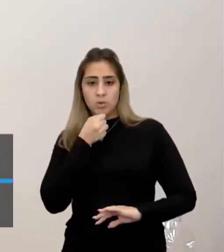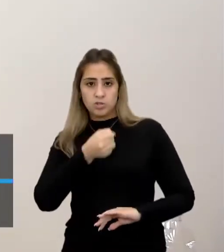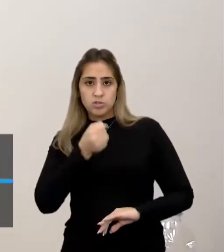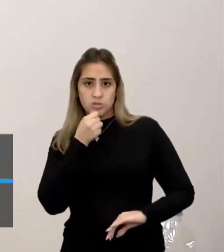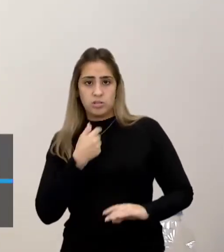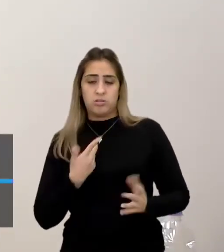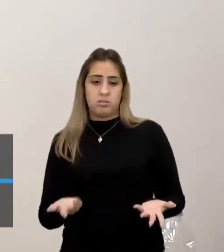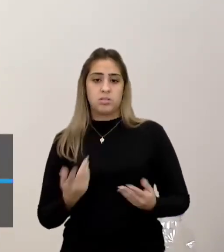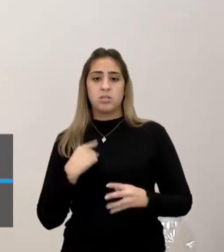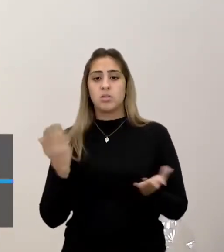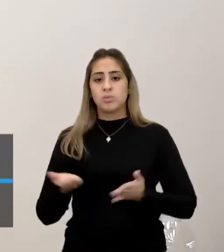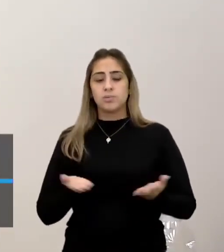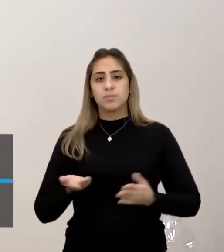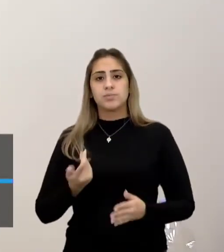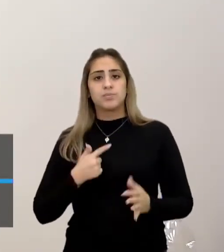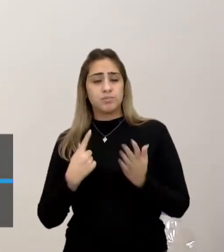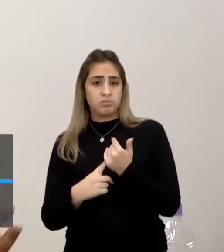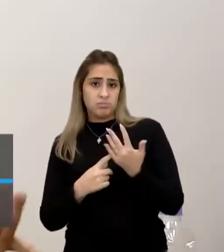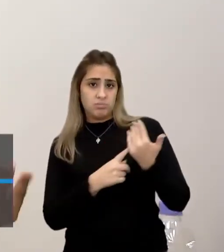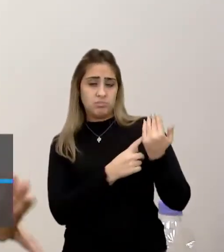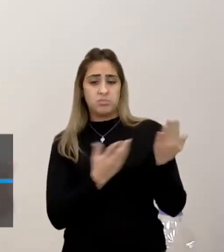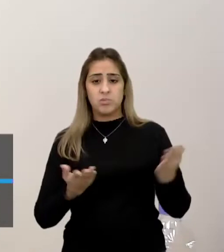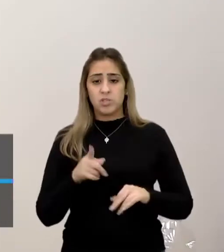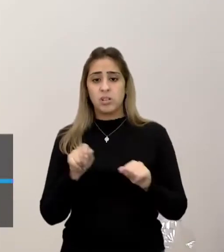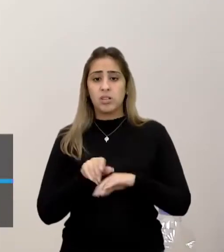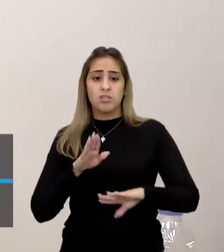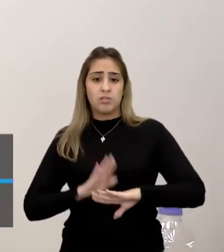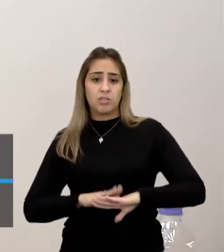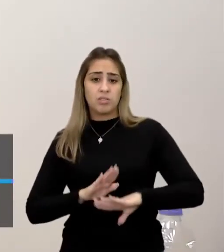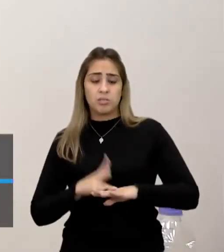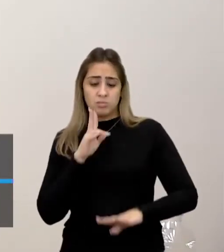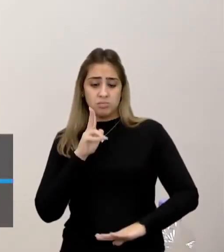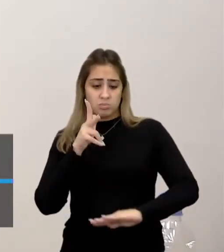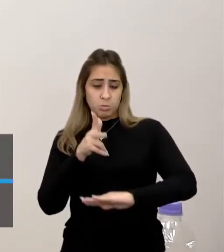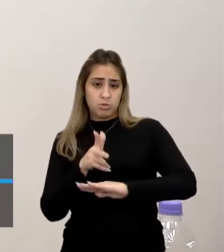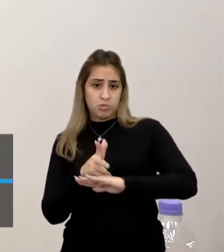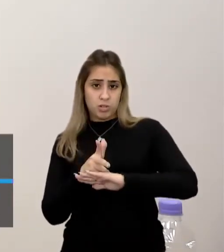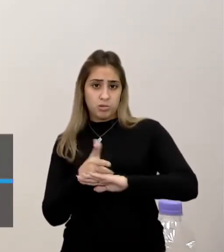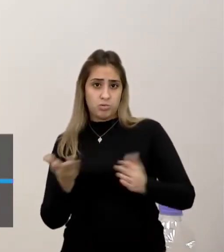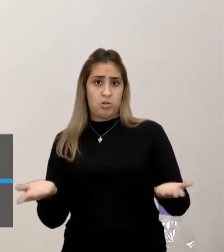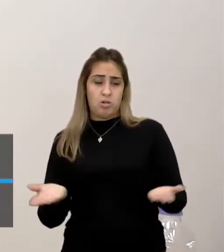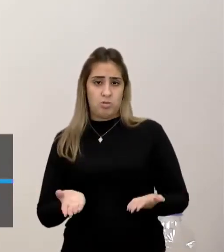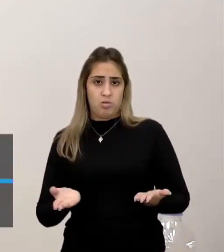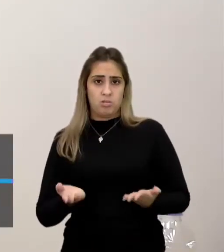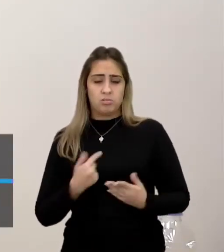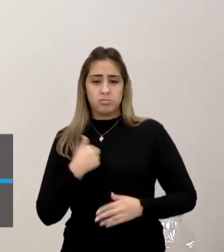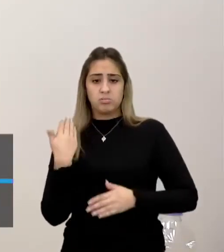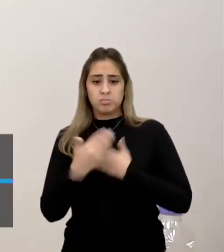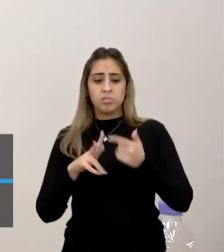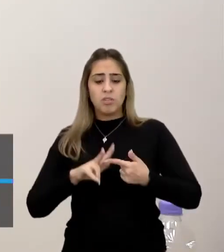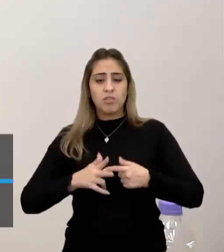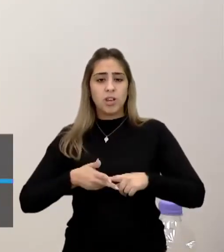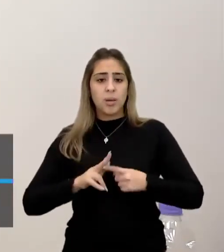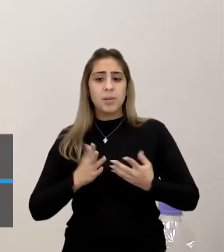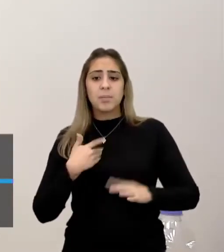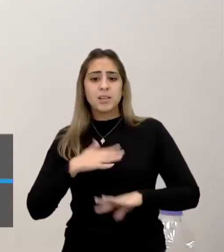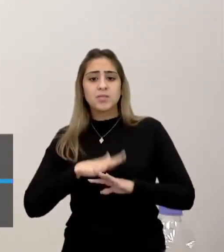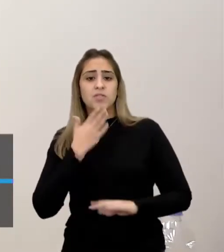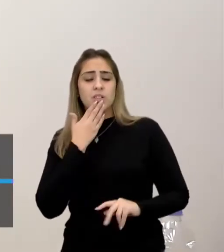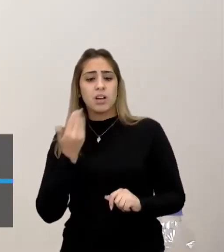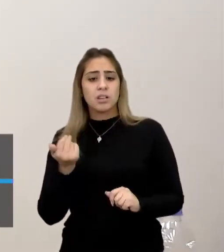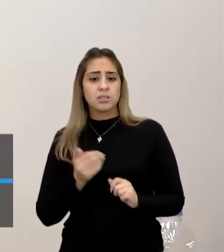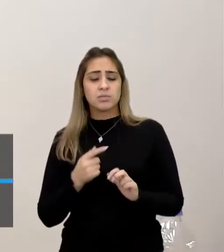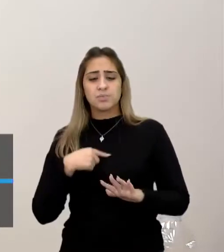audiência, enfim. E hoje, com a tecnologia, isso é feito por videochamada, por essas ferramentas, né? Então,